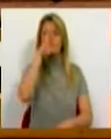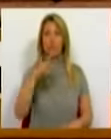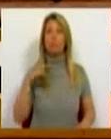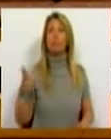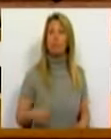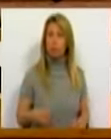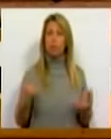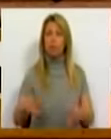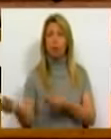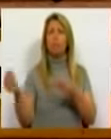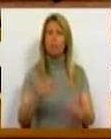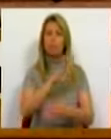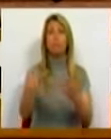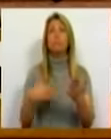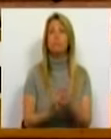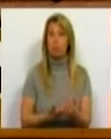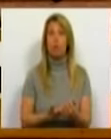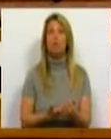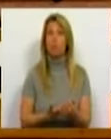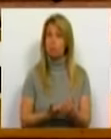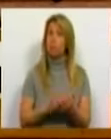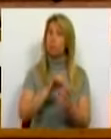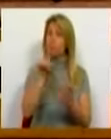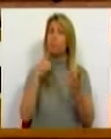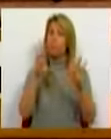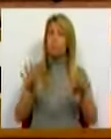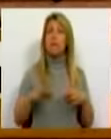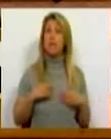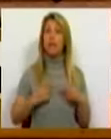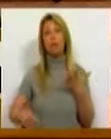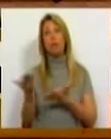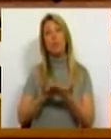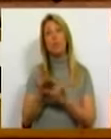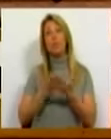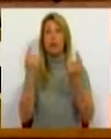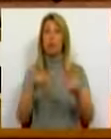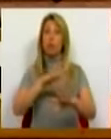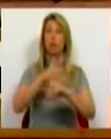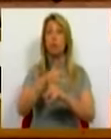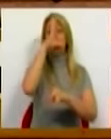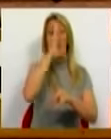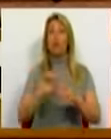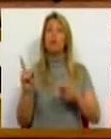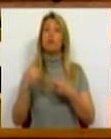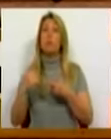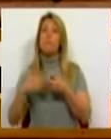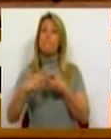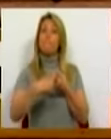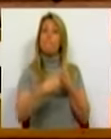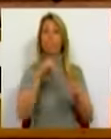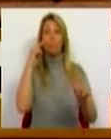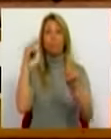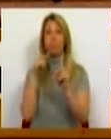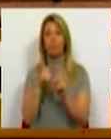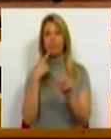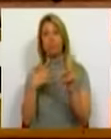português tem apresentado propostas que têm tido acolhimento e têm negociado com outros Estados-membros com vista à obtenção